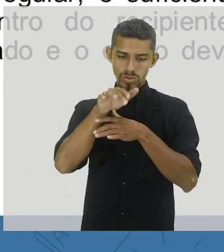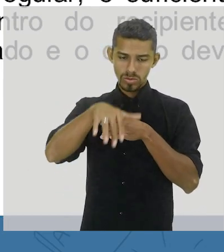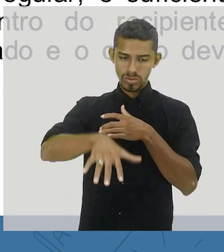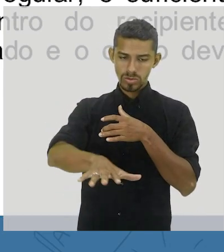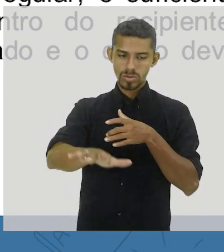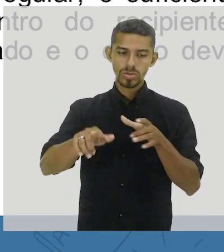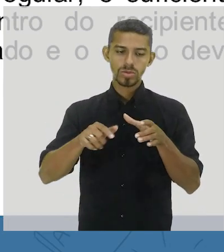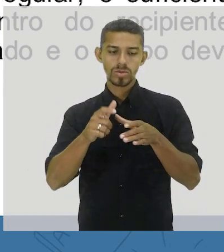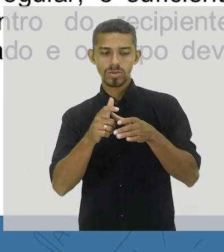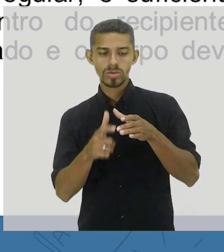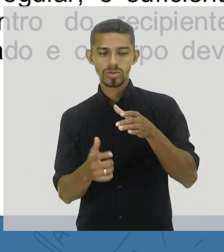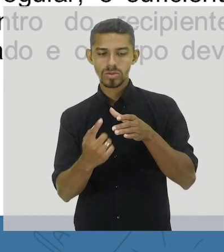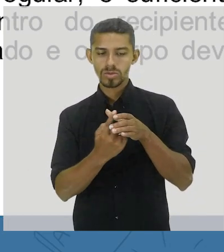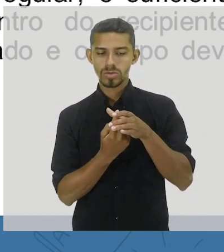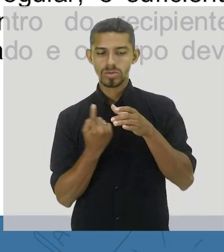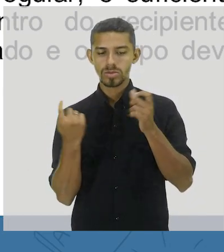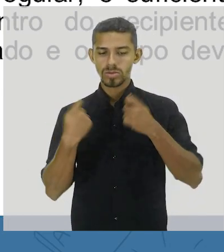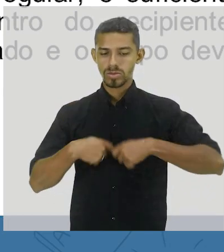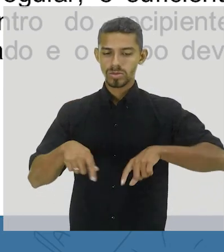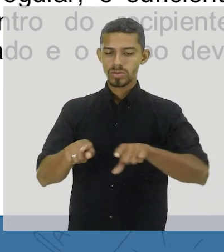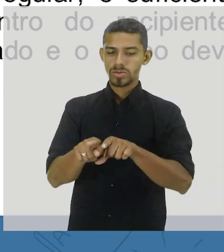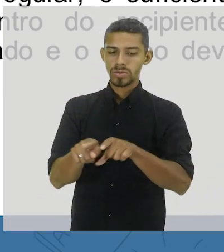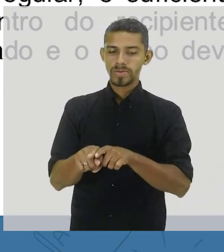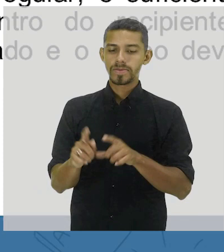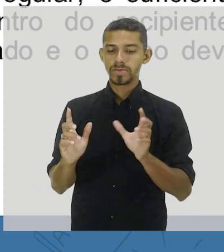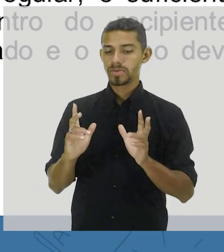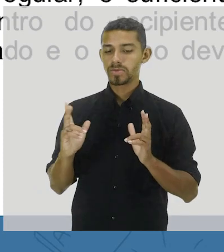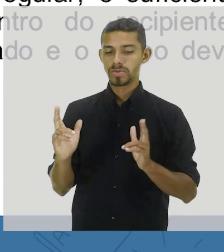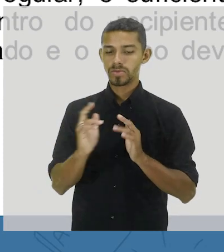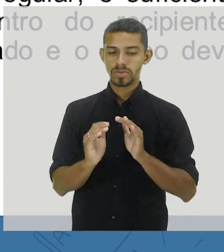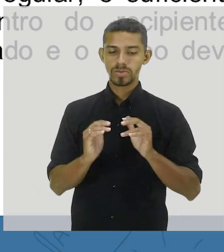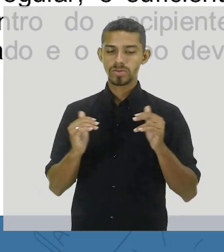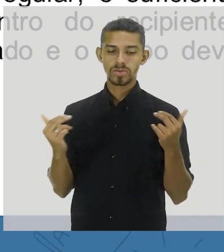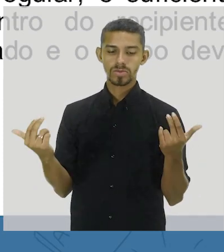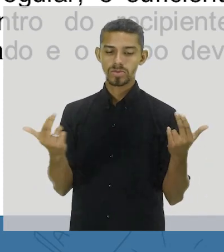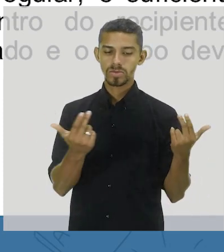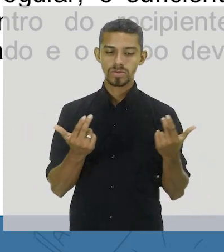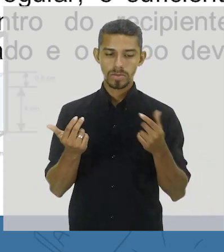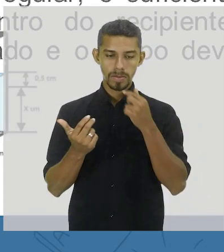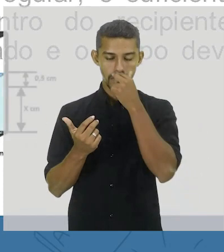o corpo deve estar totalmente submerso para que a igualdade ocorra.